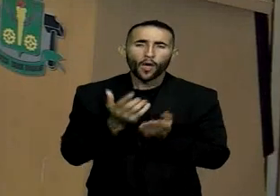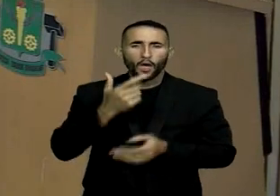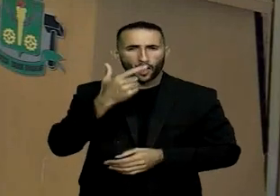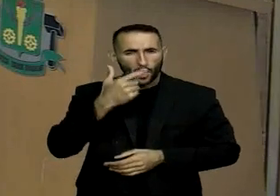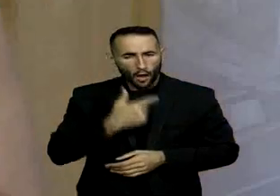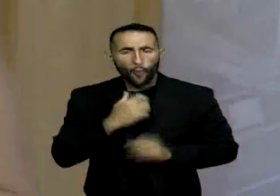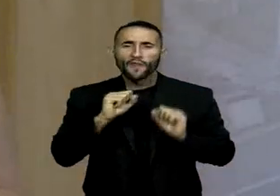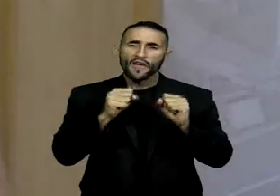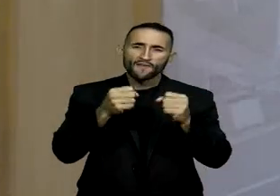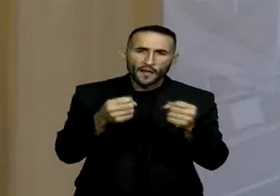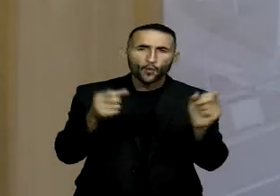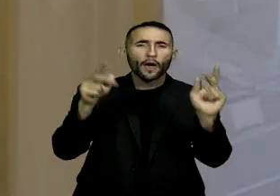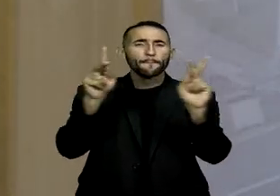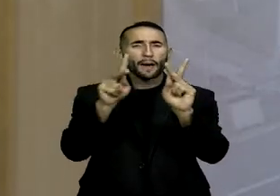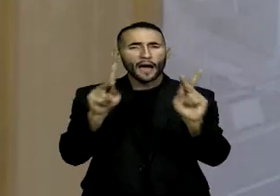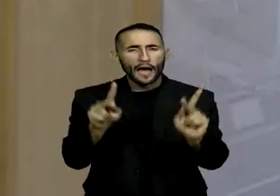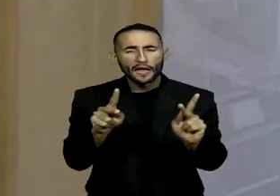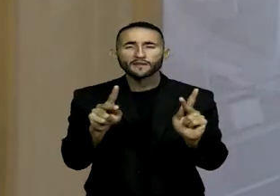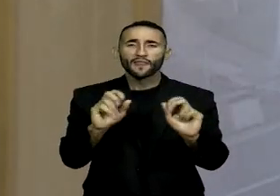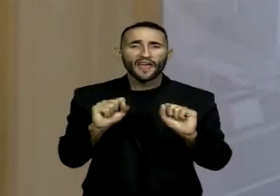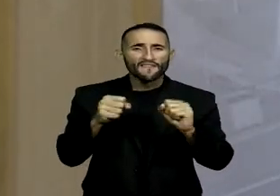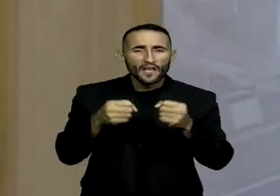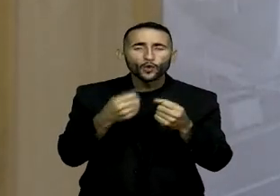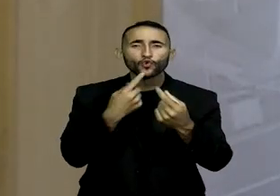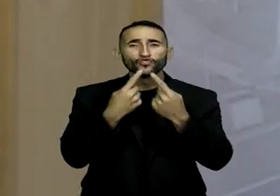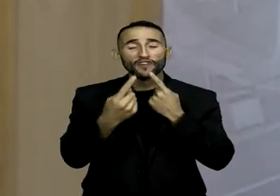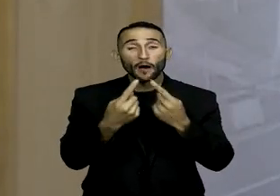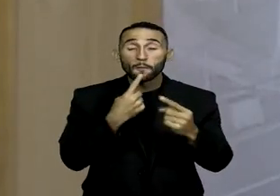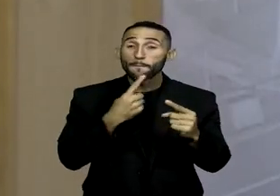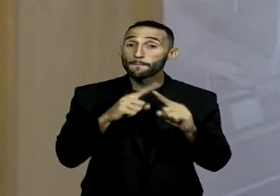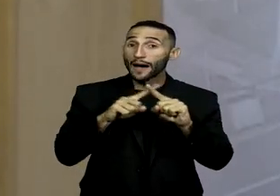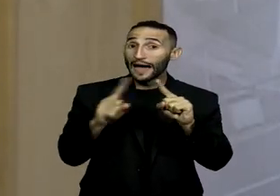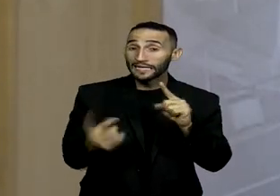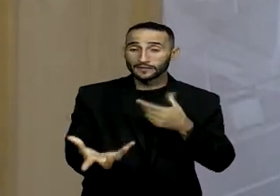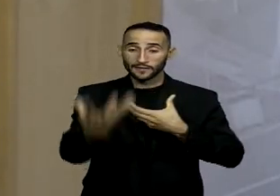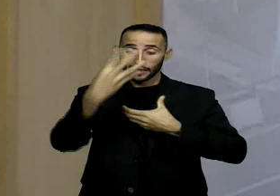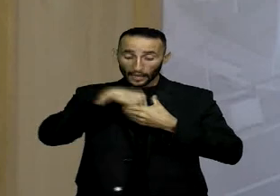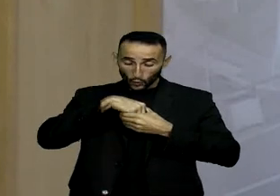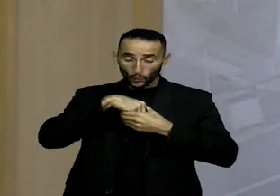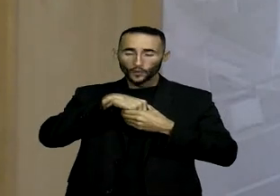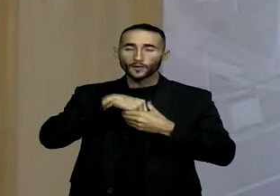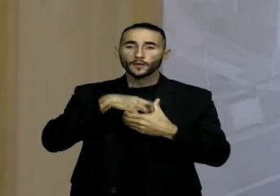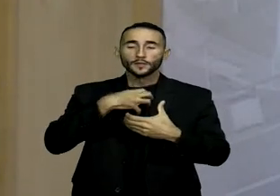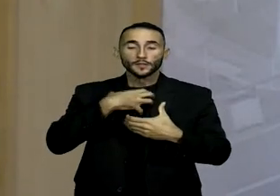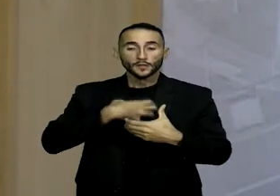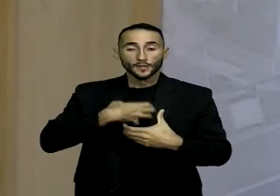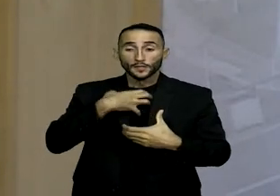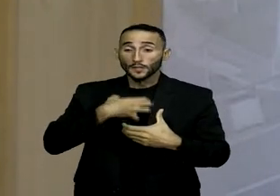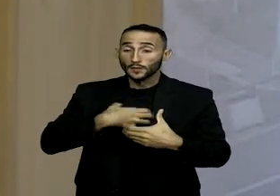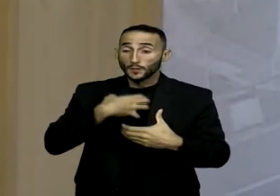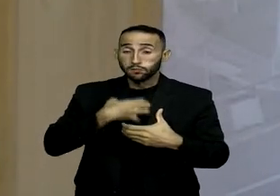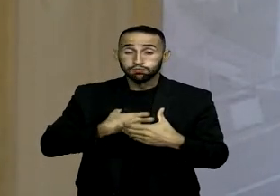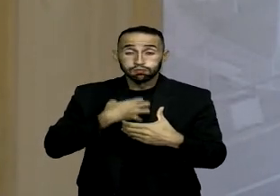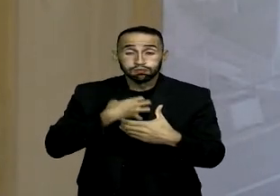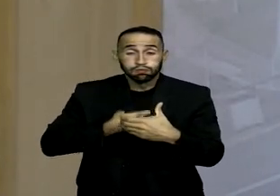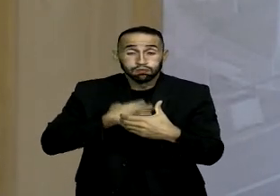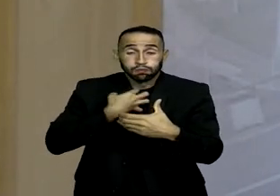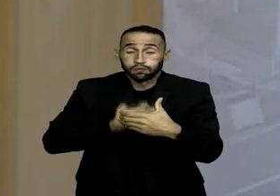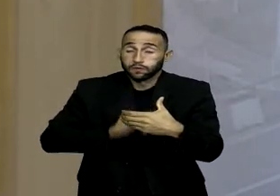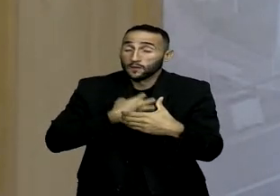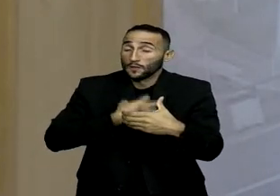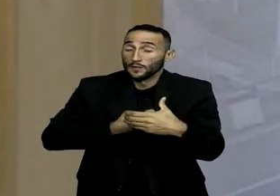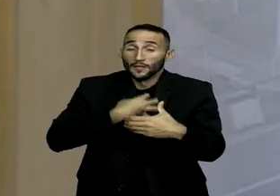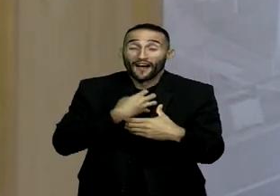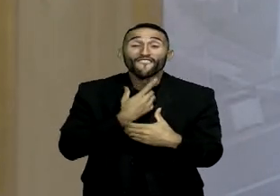pelo diálogo, pelo respeito, mas desperta em mim um sentimento horrível,